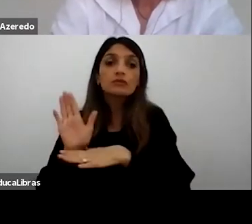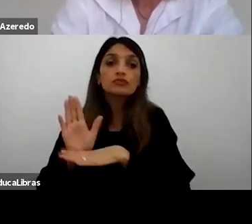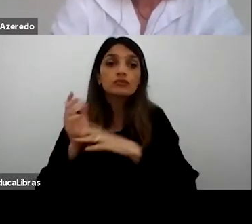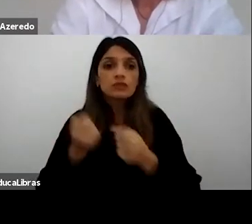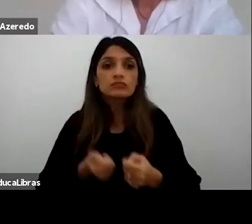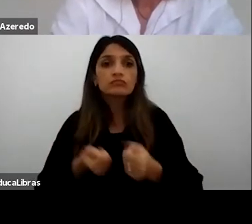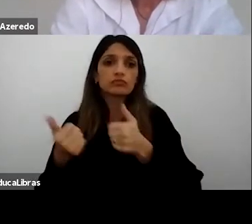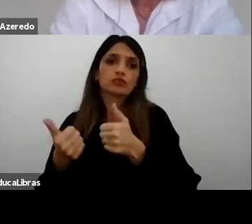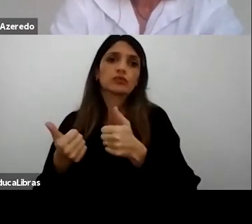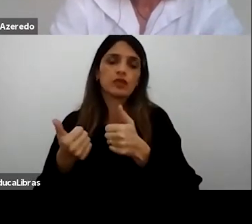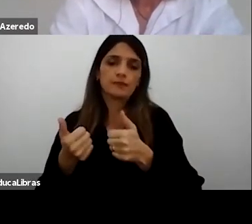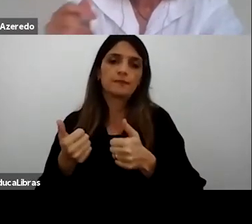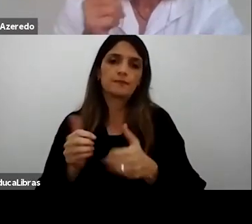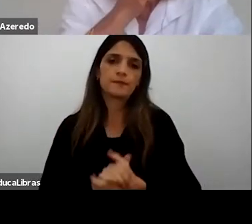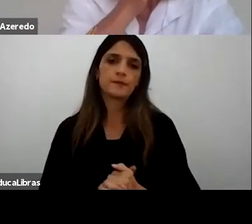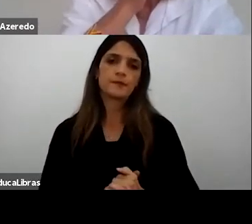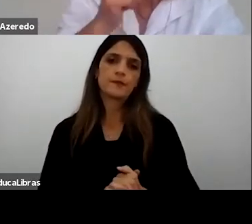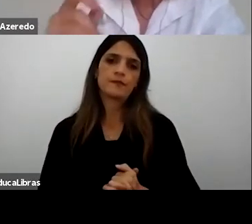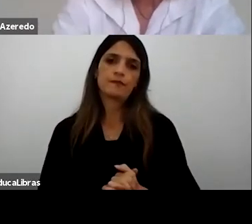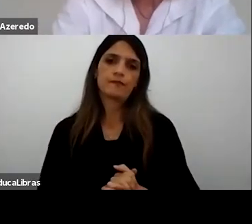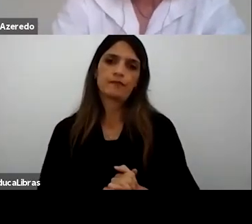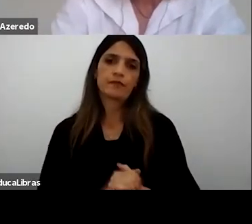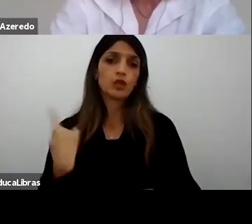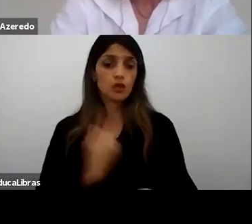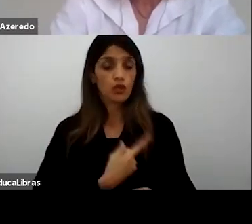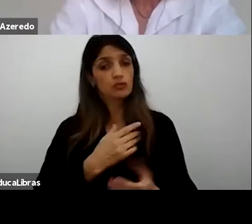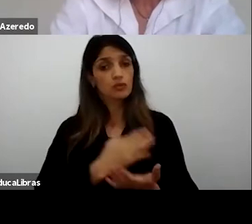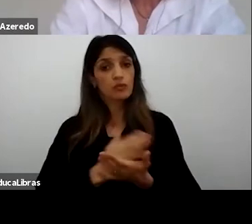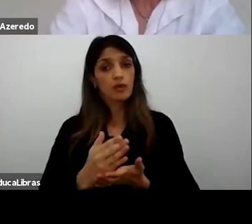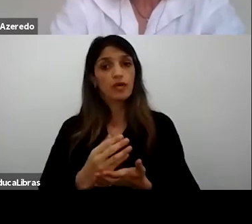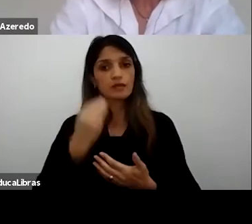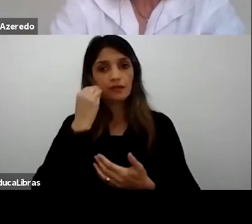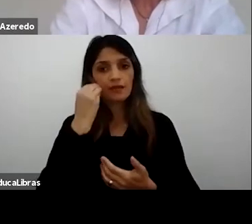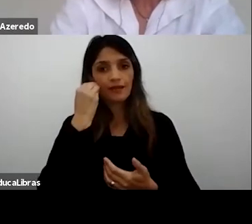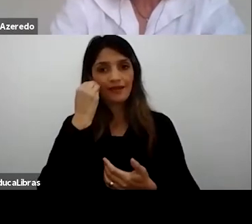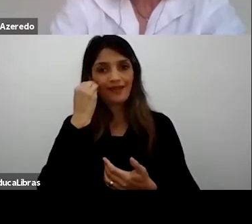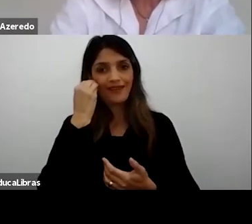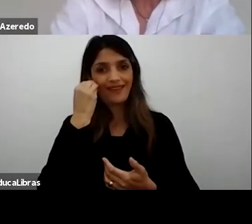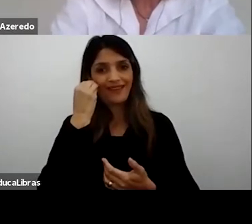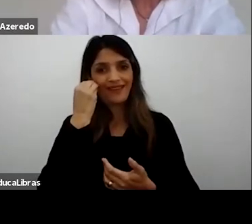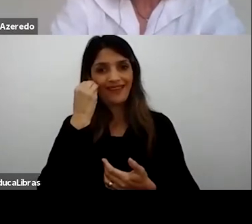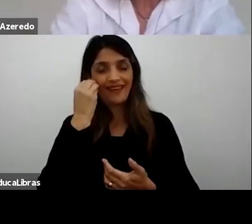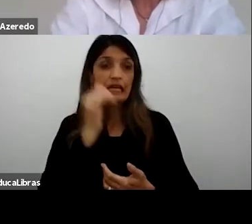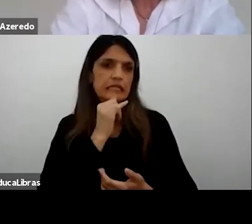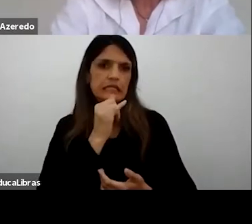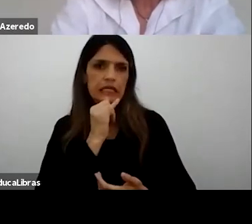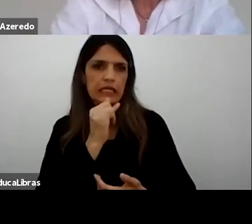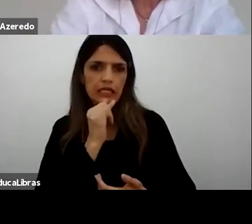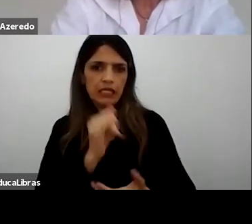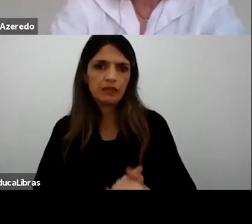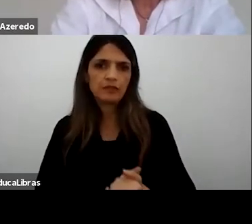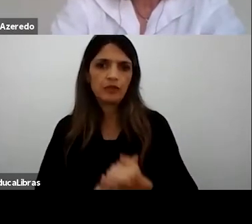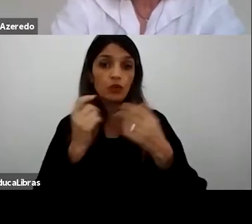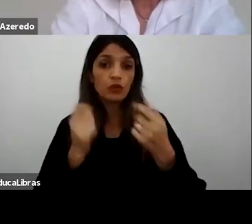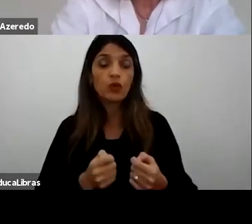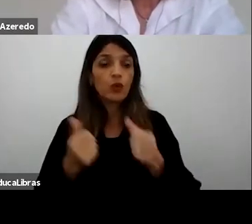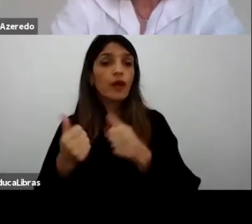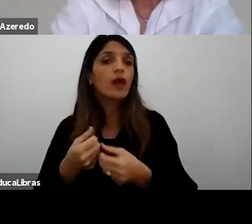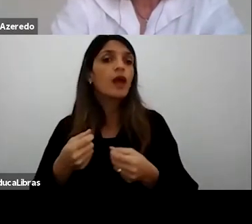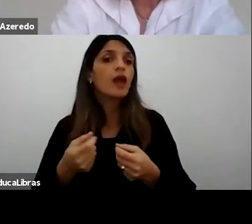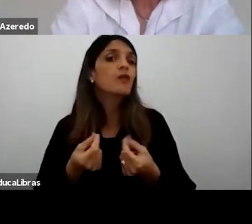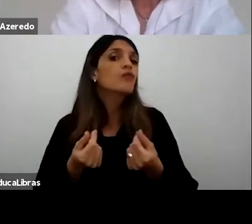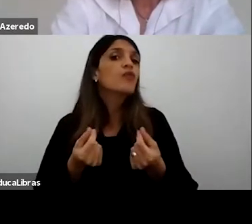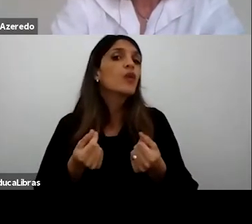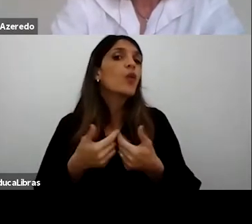possibilidades. Acho que a gente tem que começar sendo o exemplo, assim, né? A gente falou muito disso no último dia de doar agora, né? Quanto cada um de nós aqui está